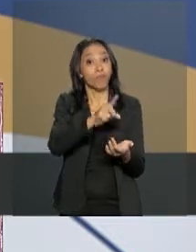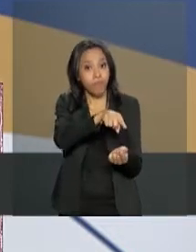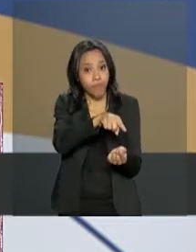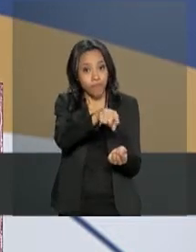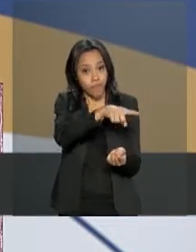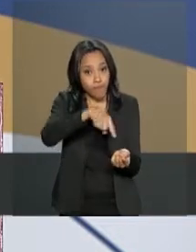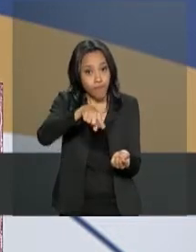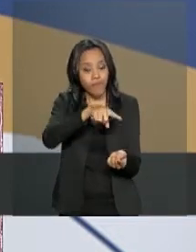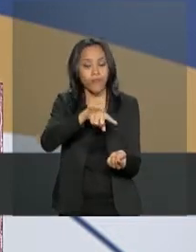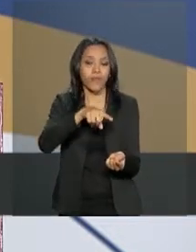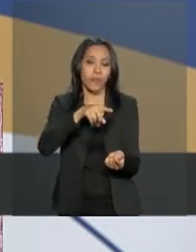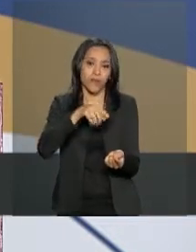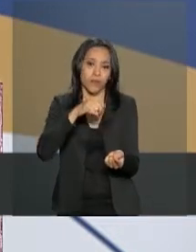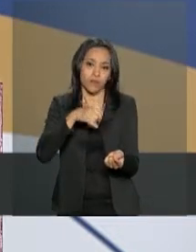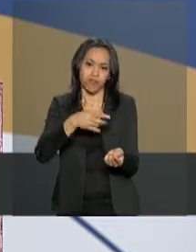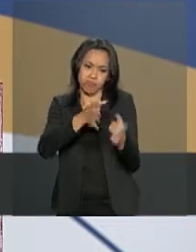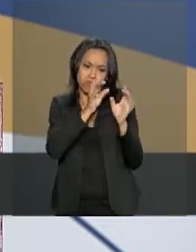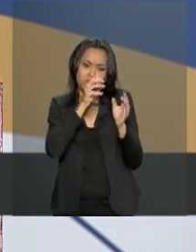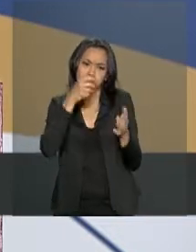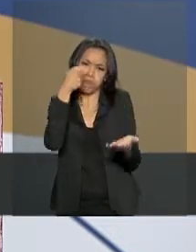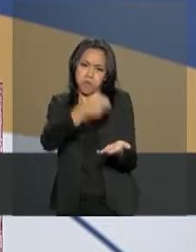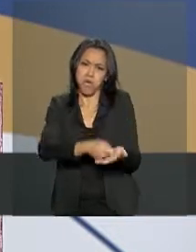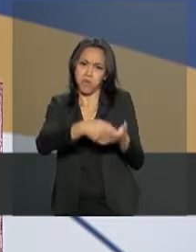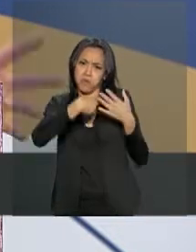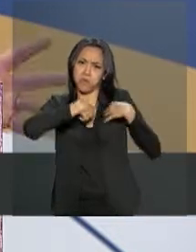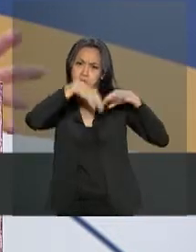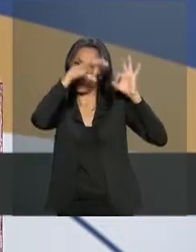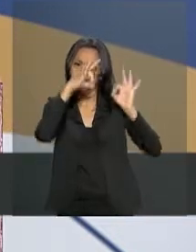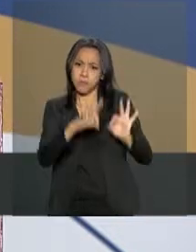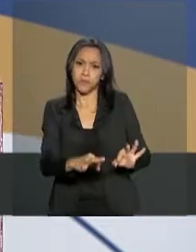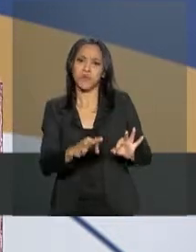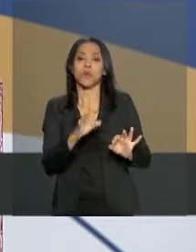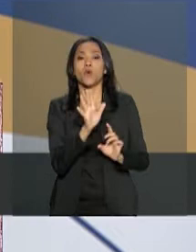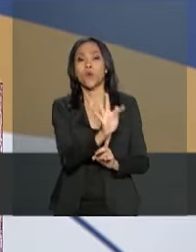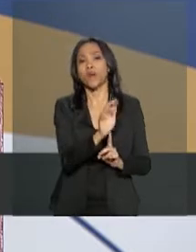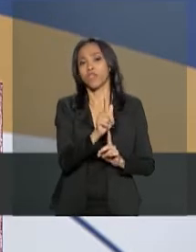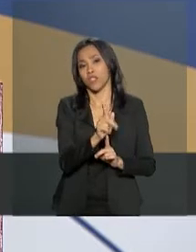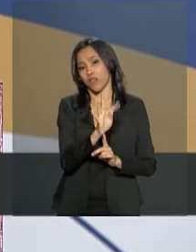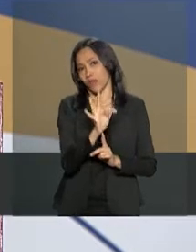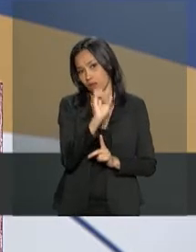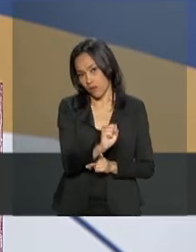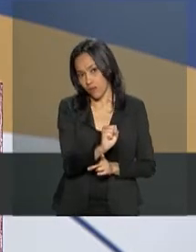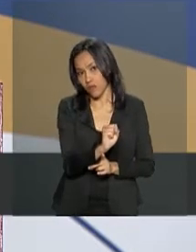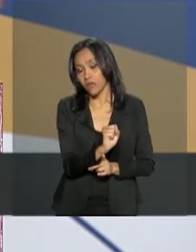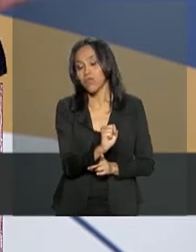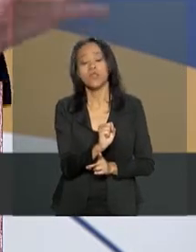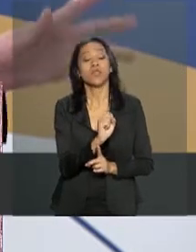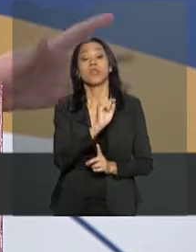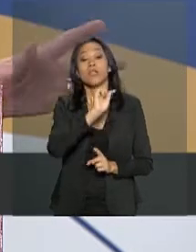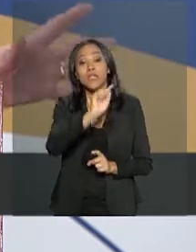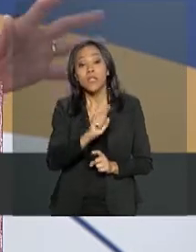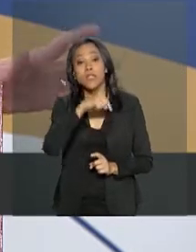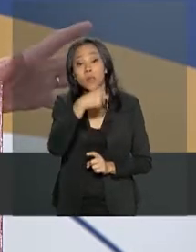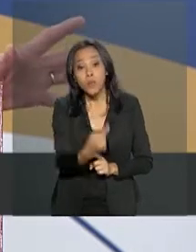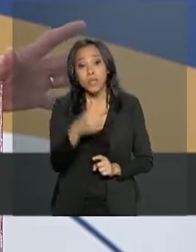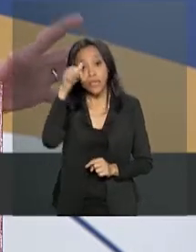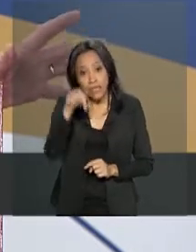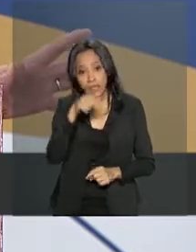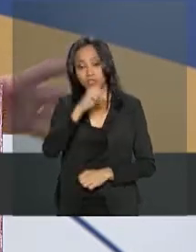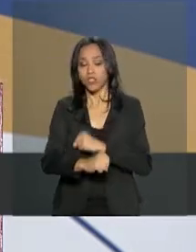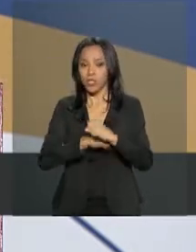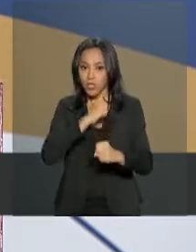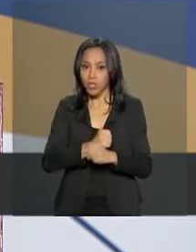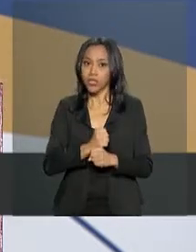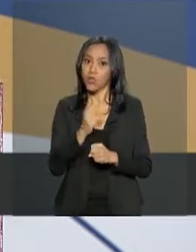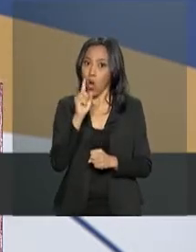mas digamos condignamente o os foliões durante o dia e com isto nos permitiu que neste ano